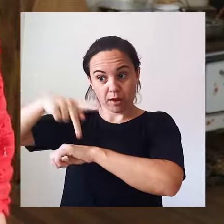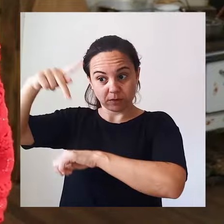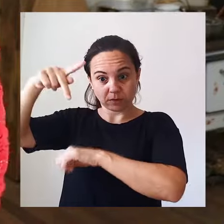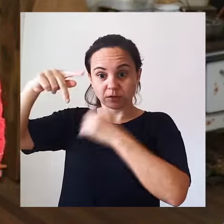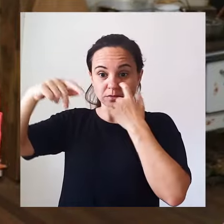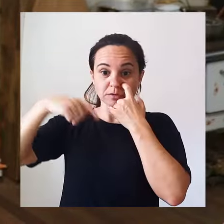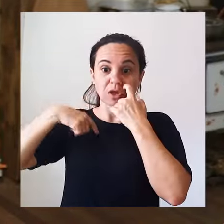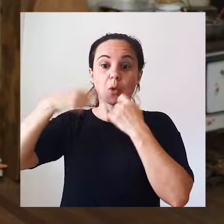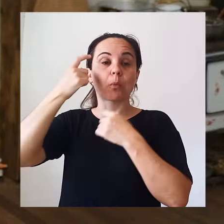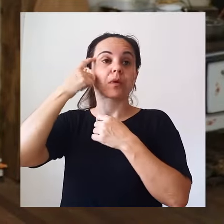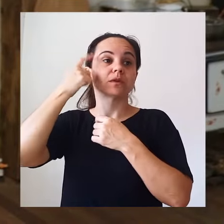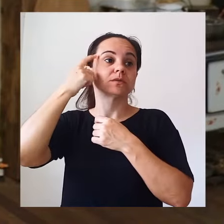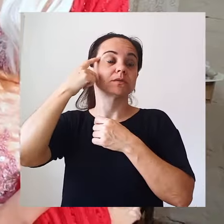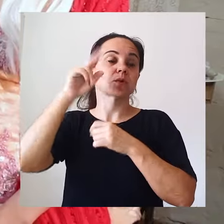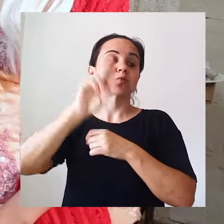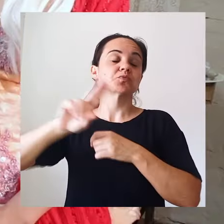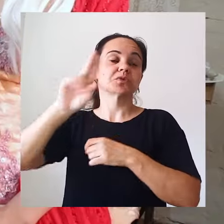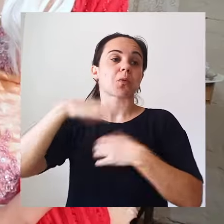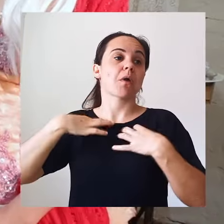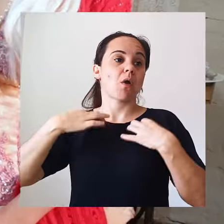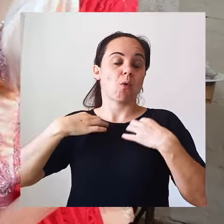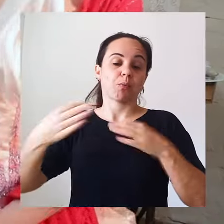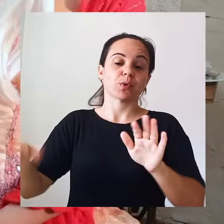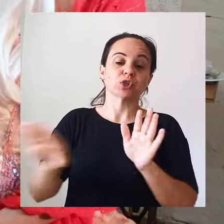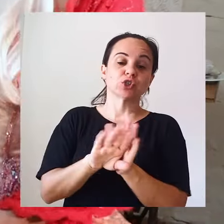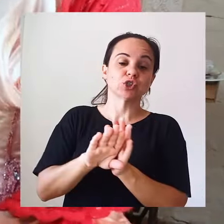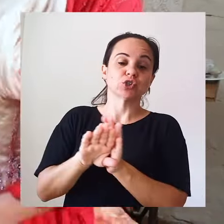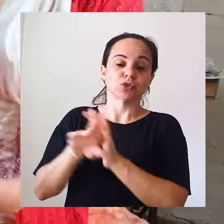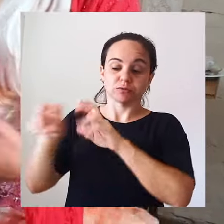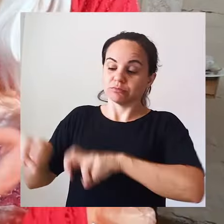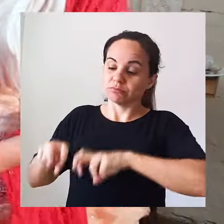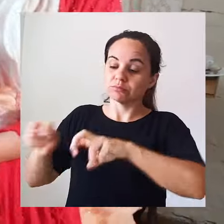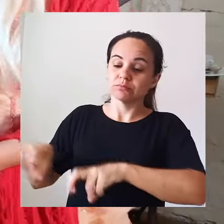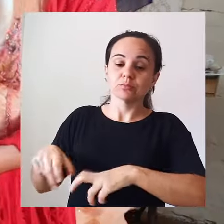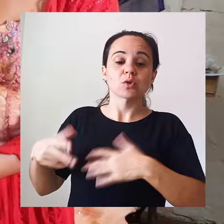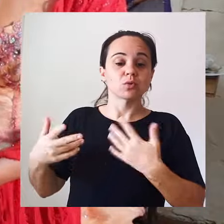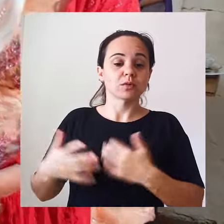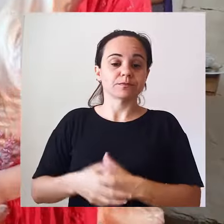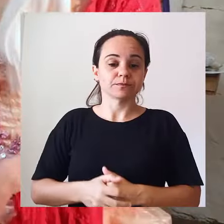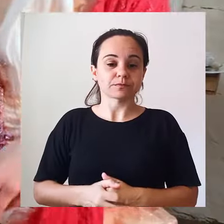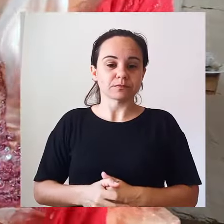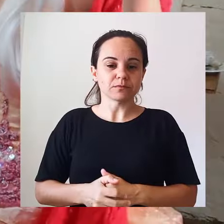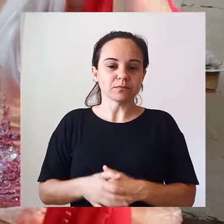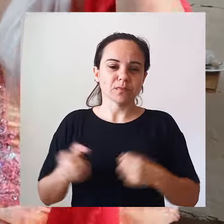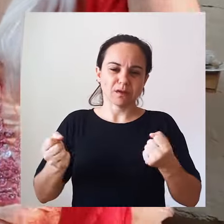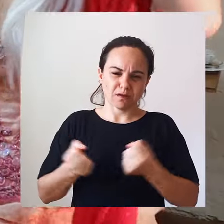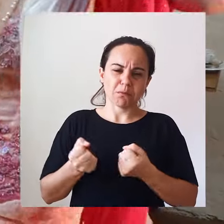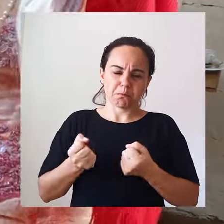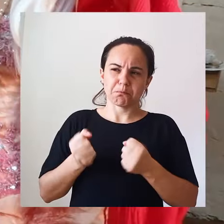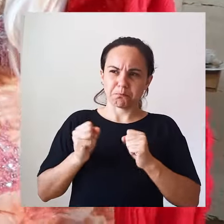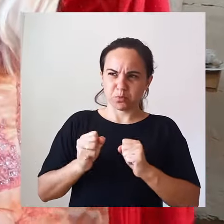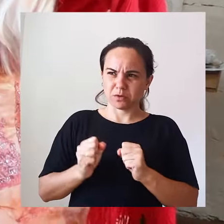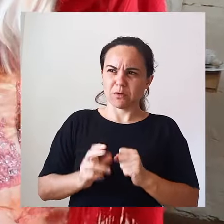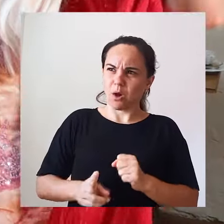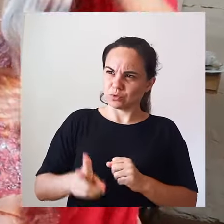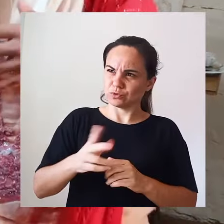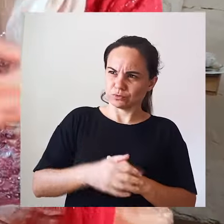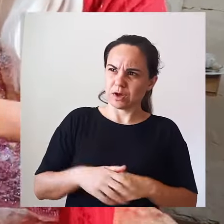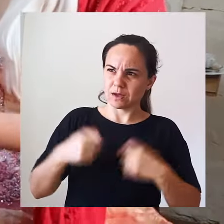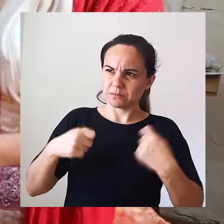moça que vem pro interior. Fosse nós continuar, porque eu ainda tenho que ir pra casa ligar as campanas lá do avoário.